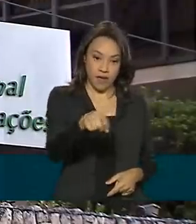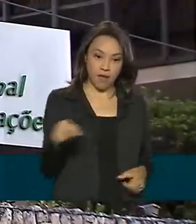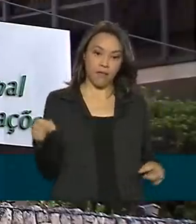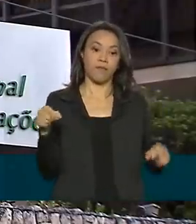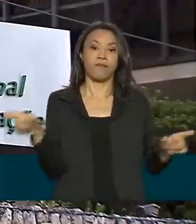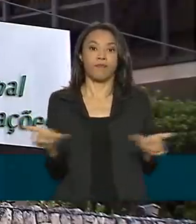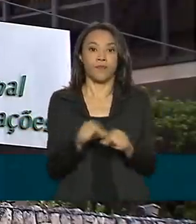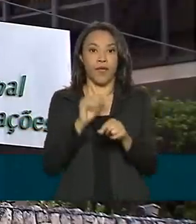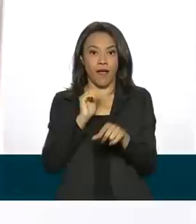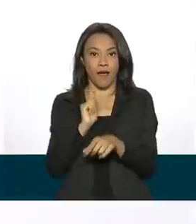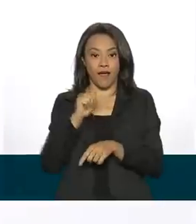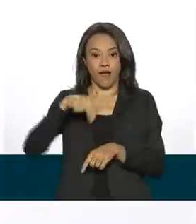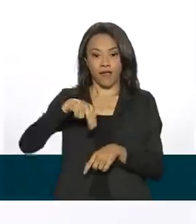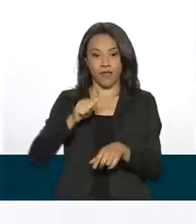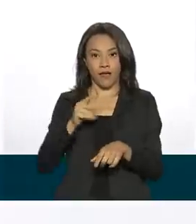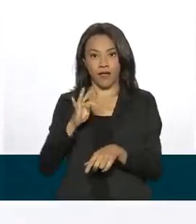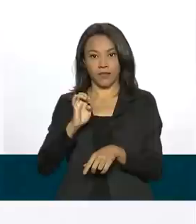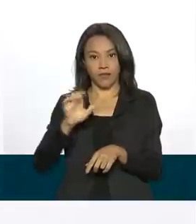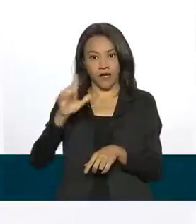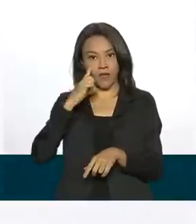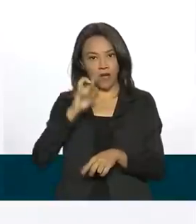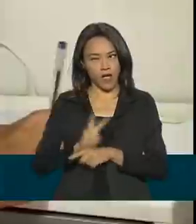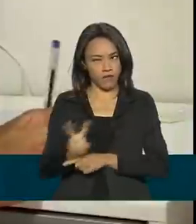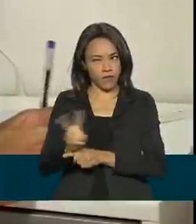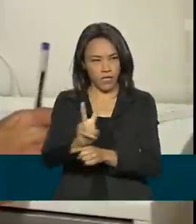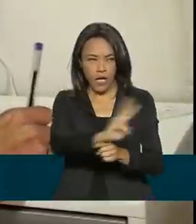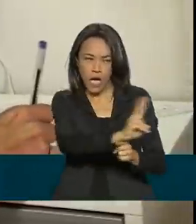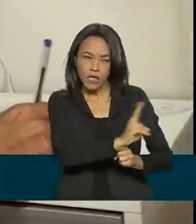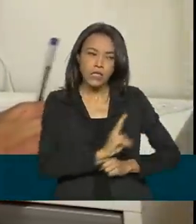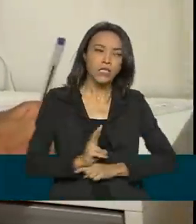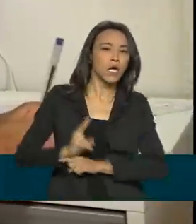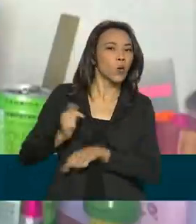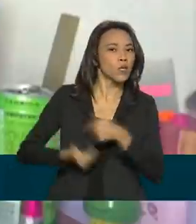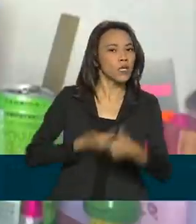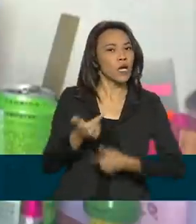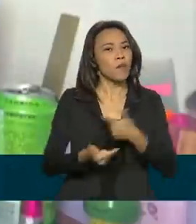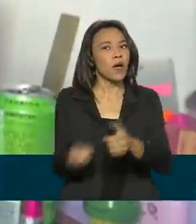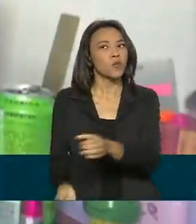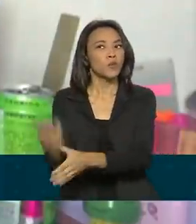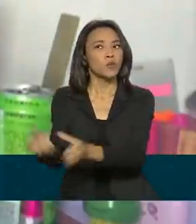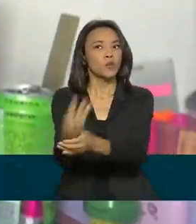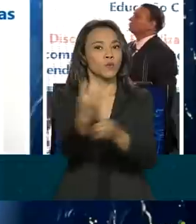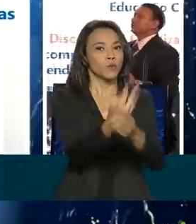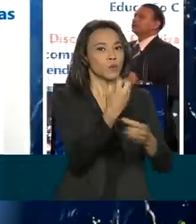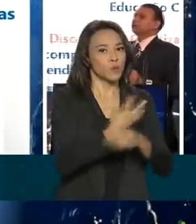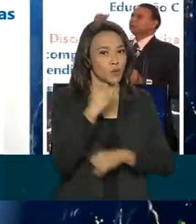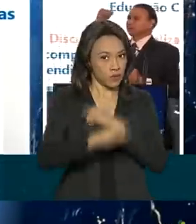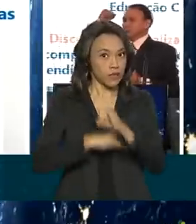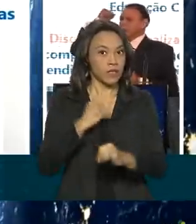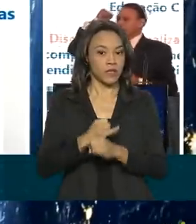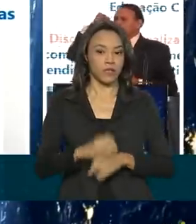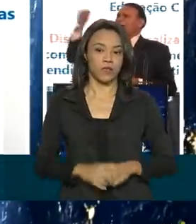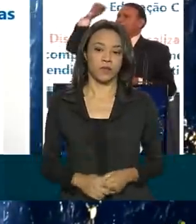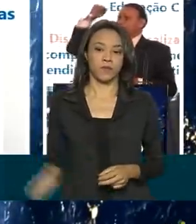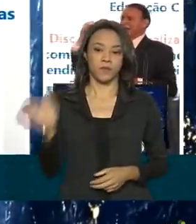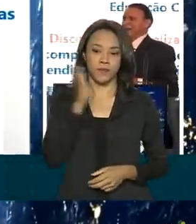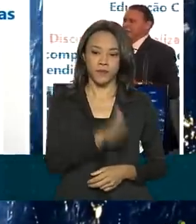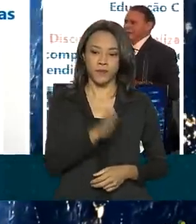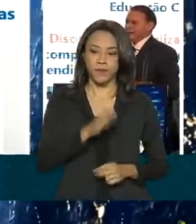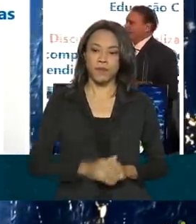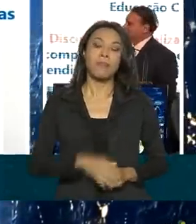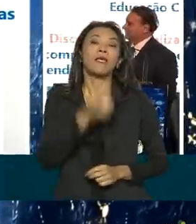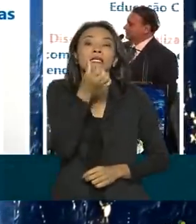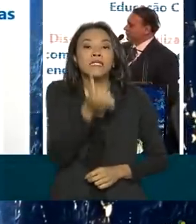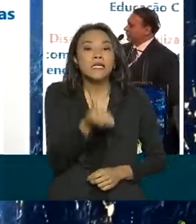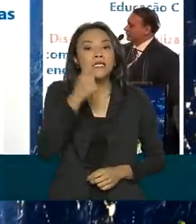o cumprimento dos compromissos das operadoras, inclusive a implantação nas escolas. Com 6 meses depois, como é que